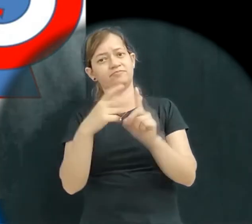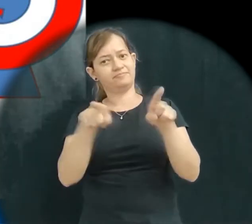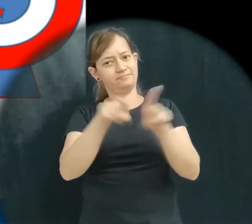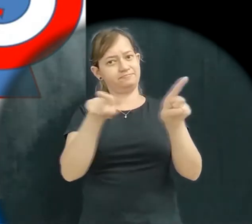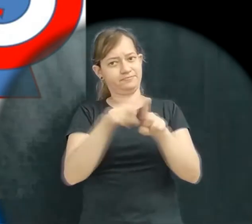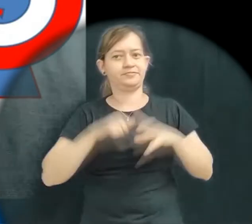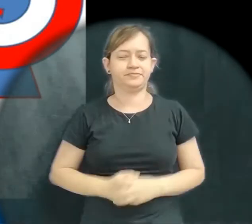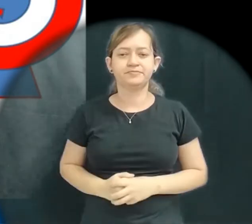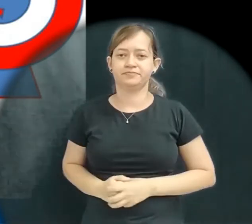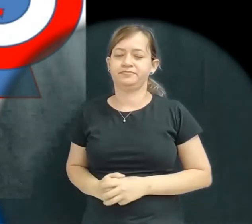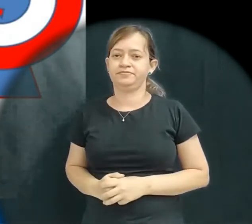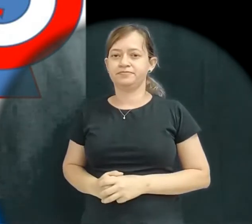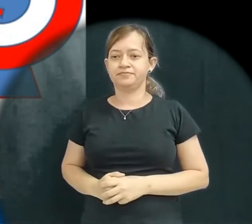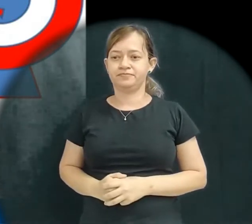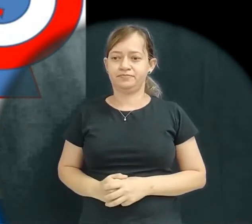soviético.